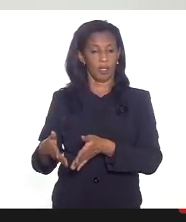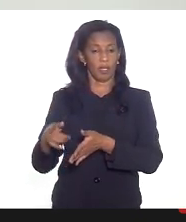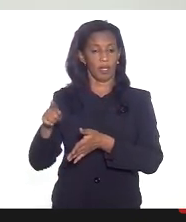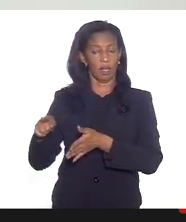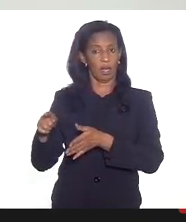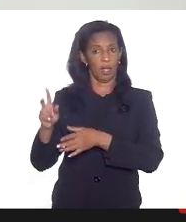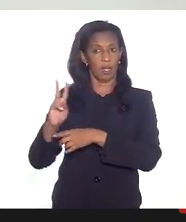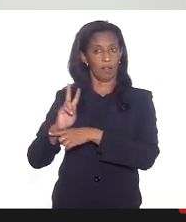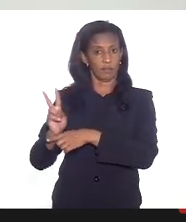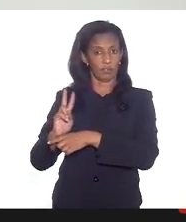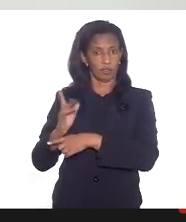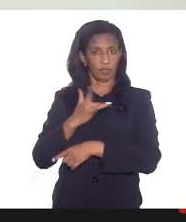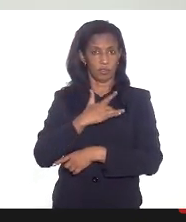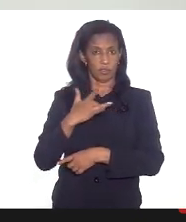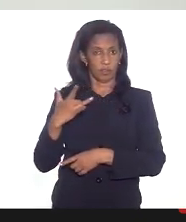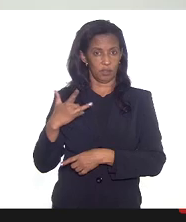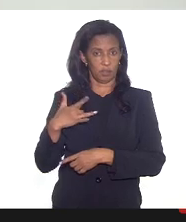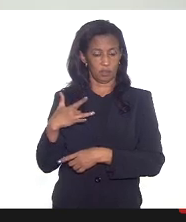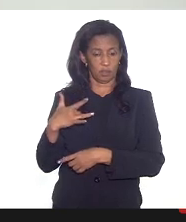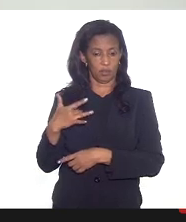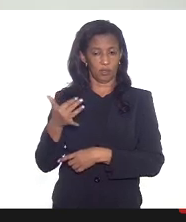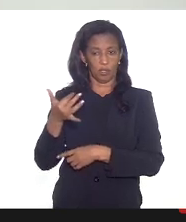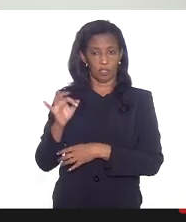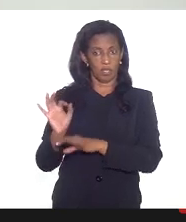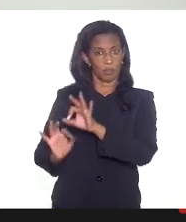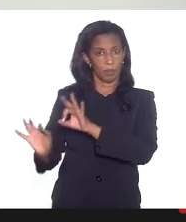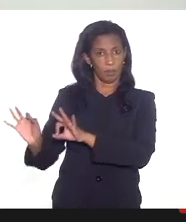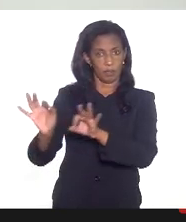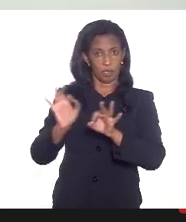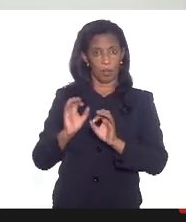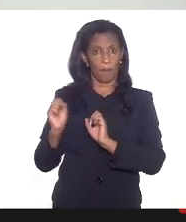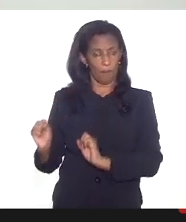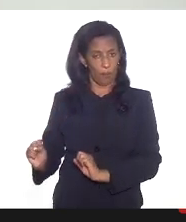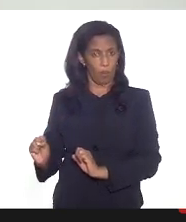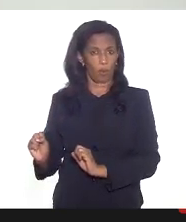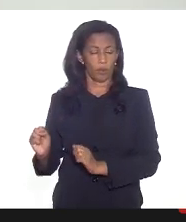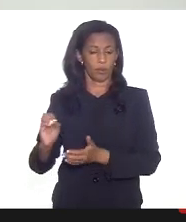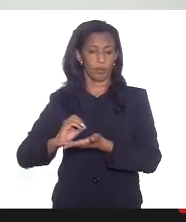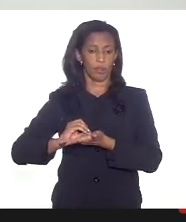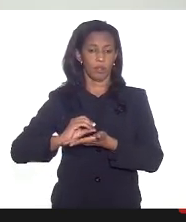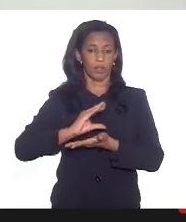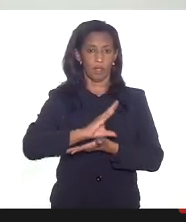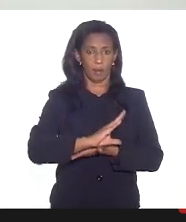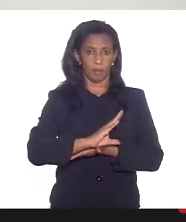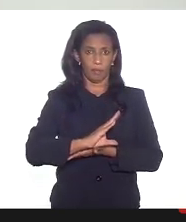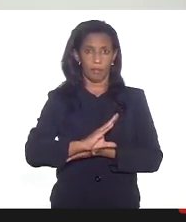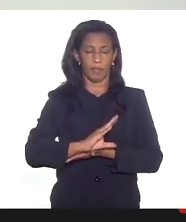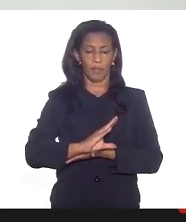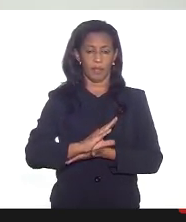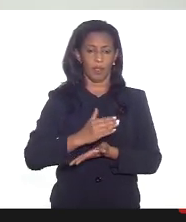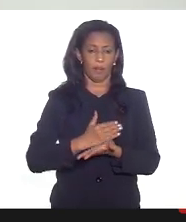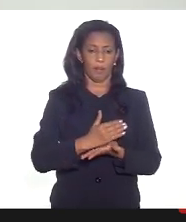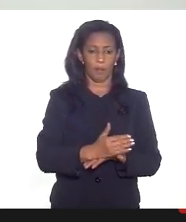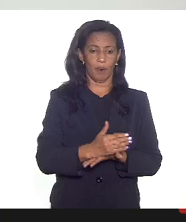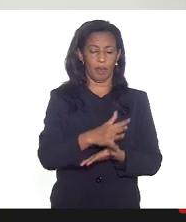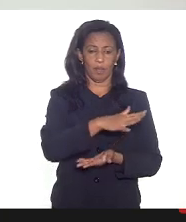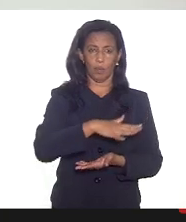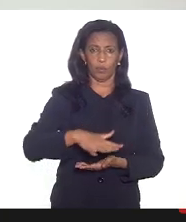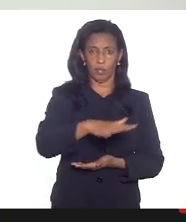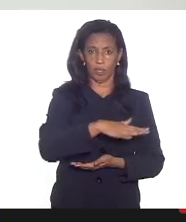de vigilância em saúde das dez áreas de planejamento possam encaminhar as unidades de atenção primária do